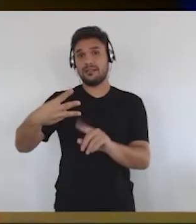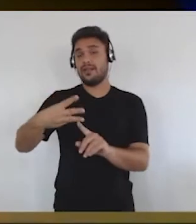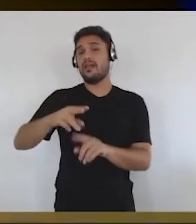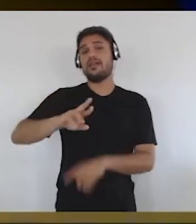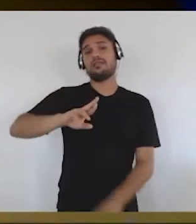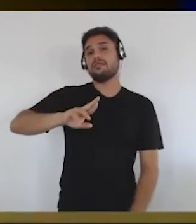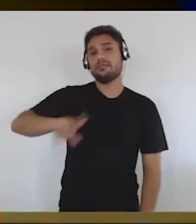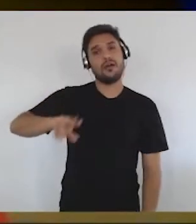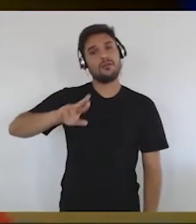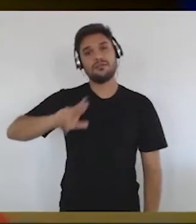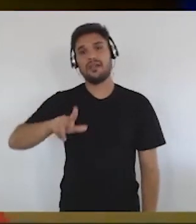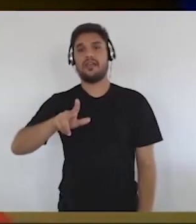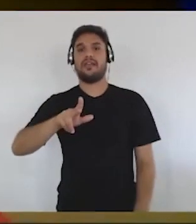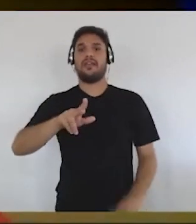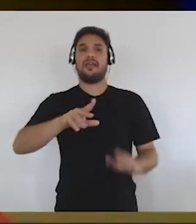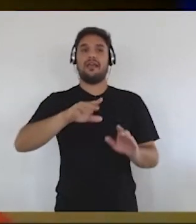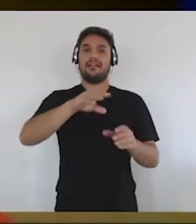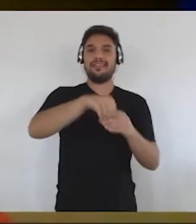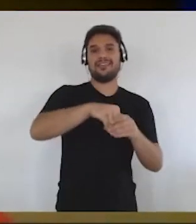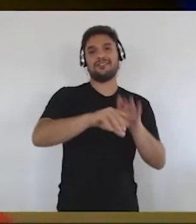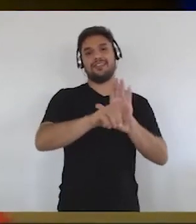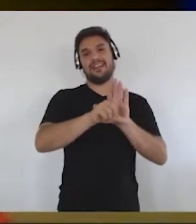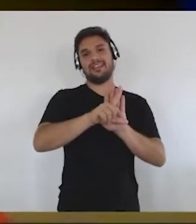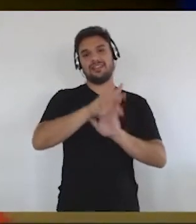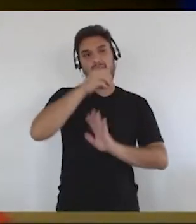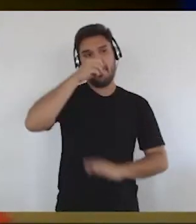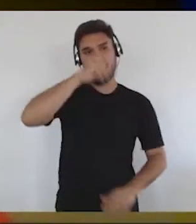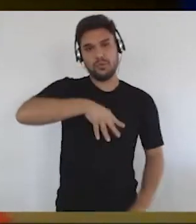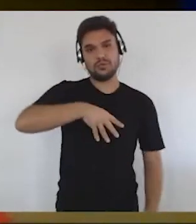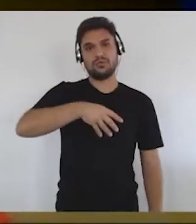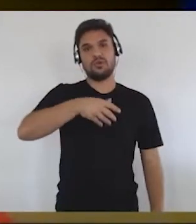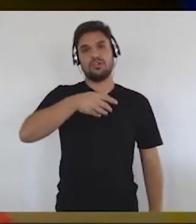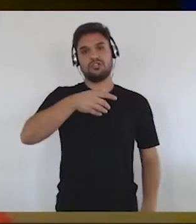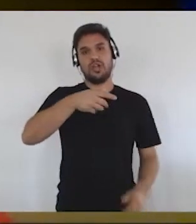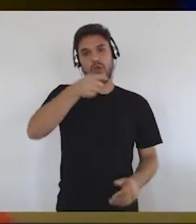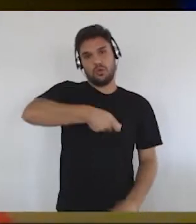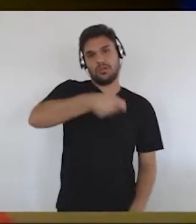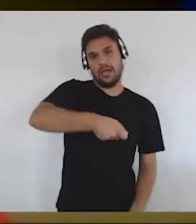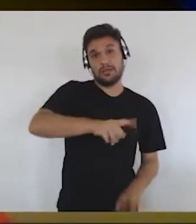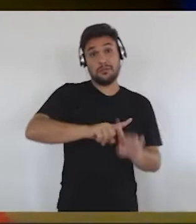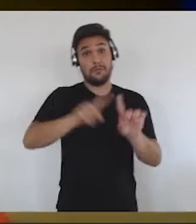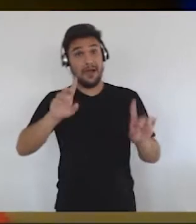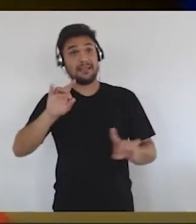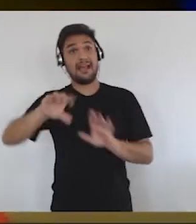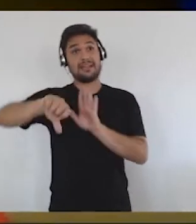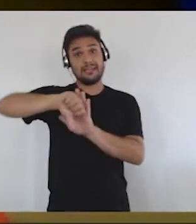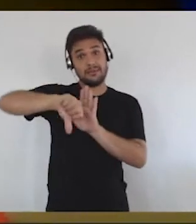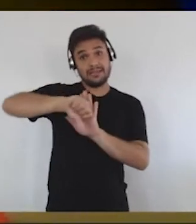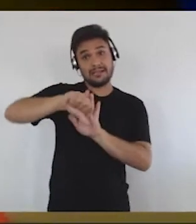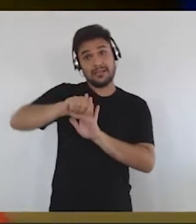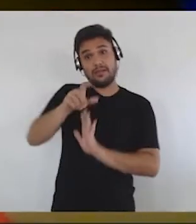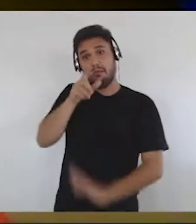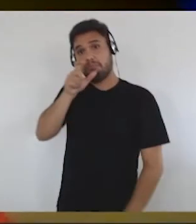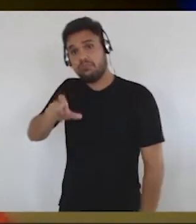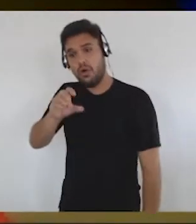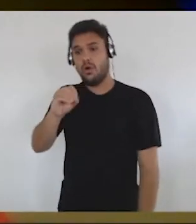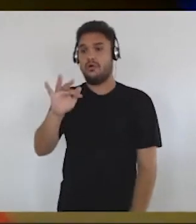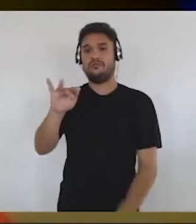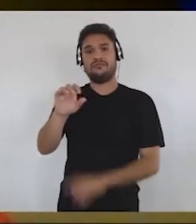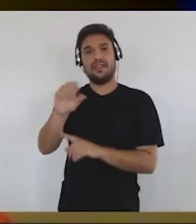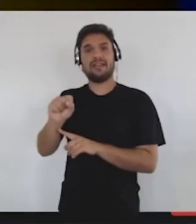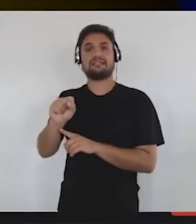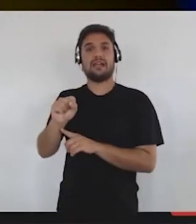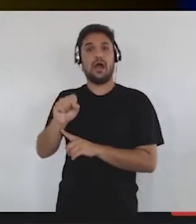não segue o rol da Lei de Abuso de Autoridade, mas sim da criminalização da ofensa à